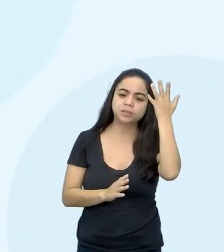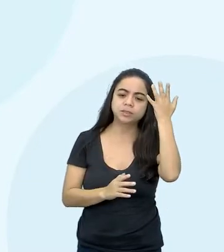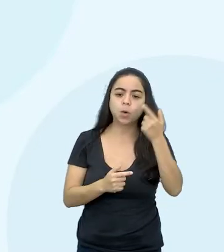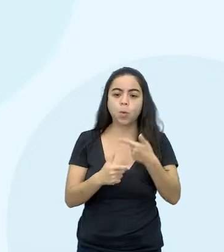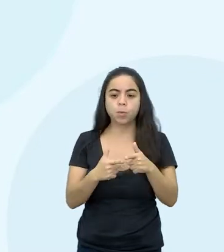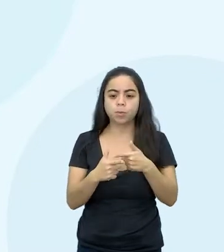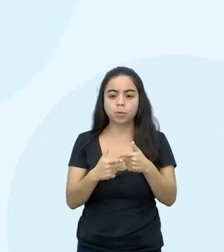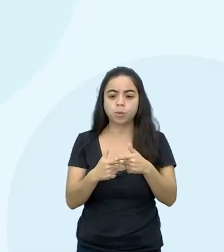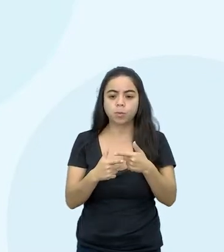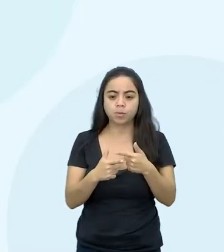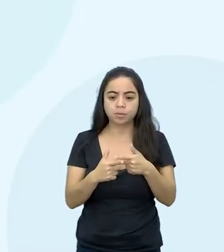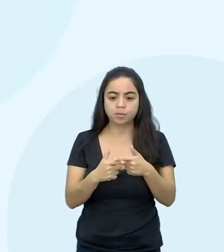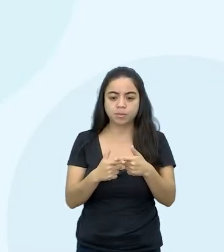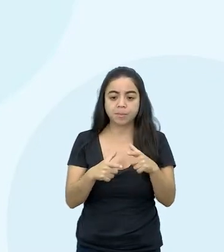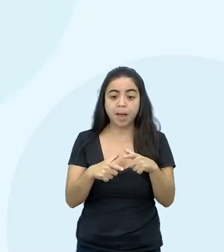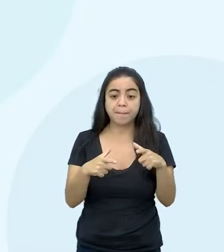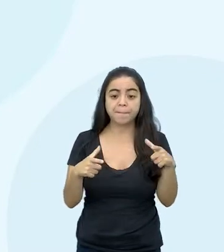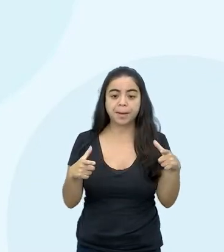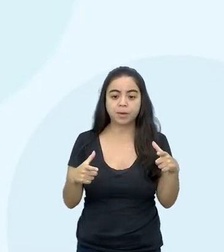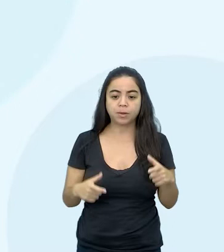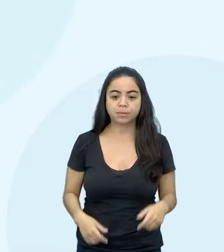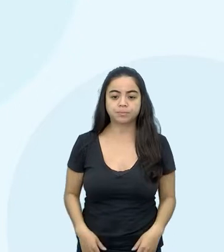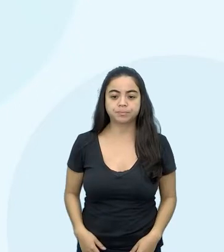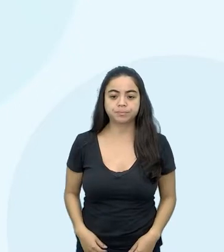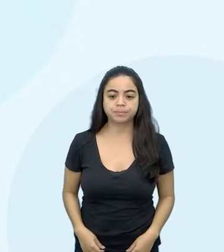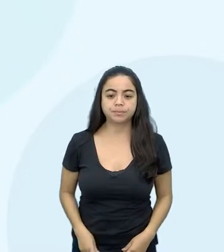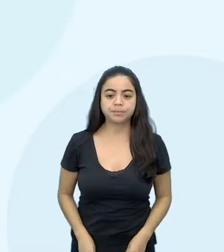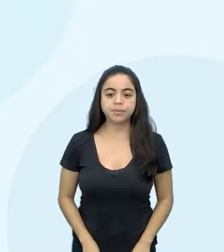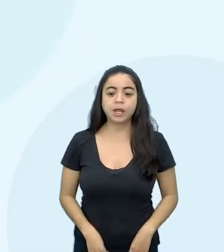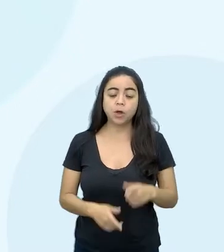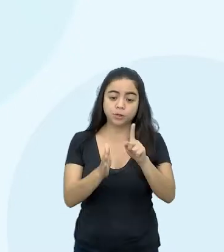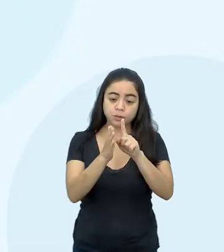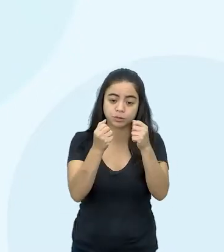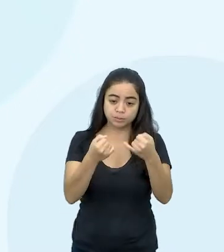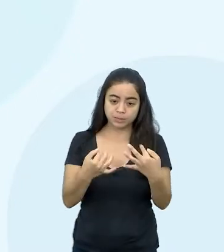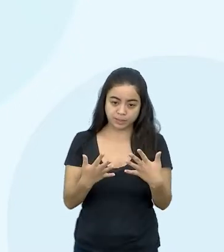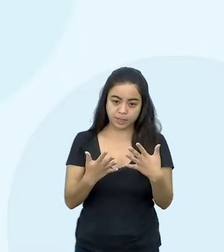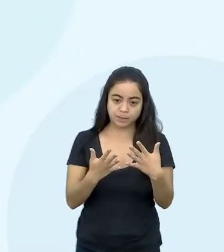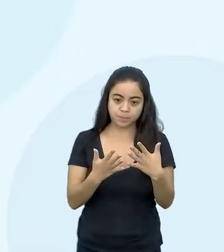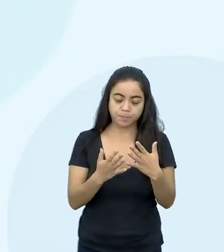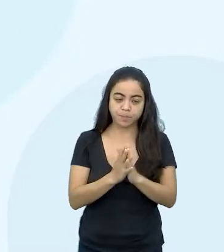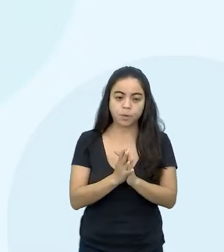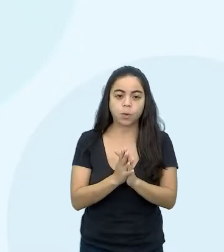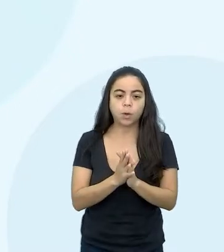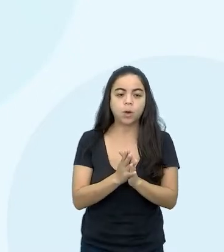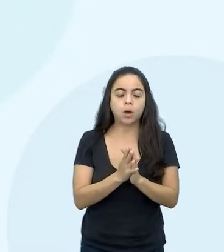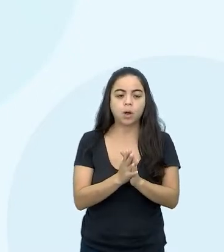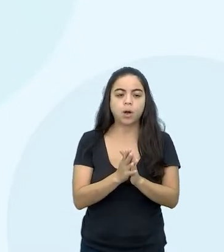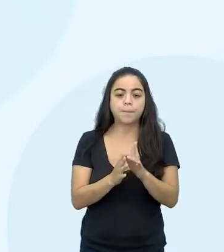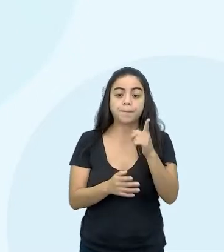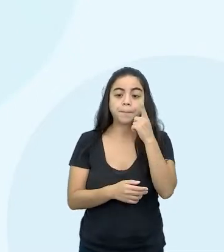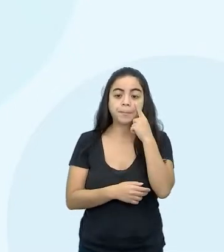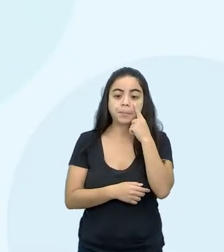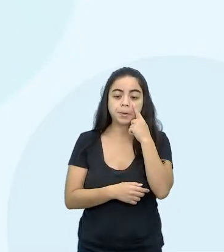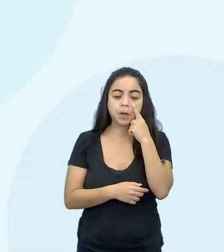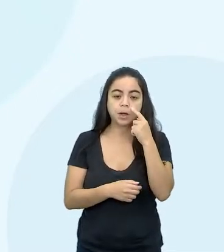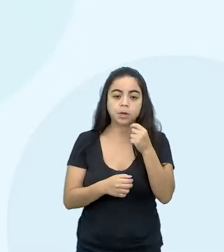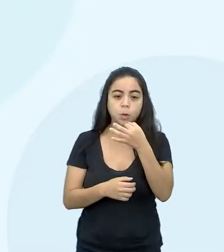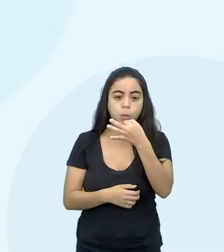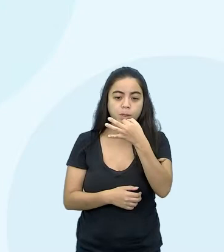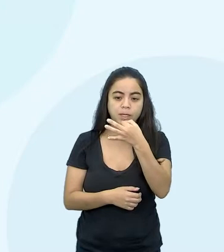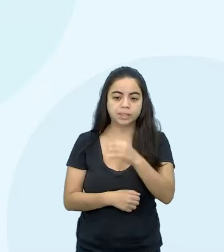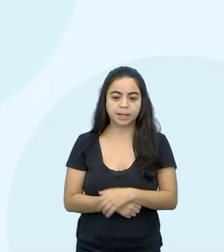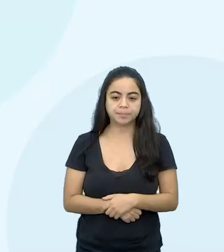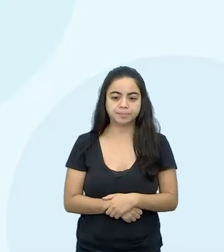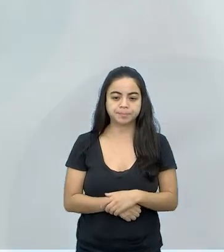que pequena, de um problema maior. Acho que eu já falei disso agora, hein? Então, como eu já comentei bastante a esse respeito, eu vou